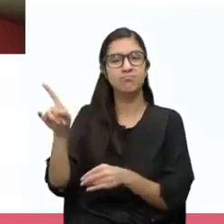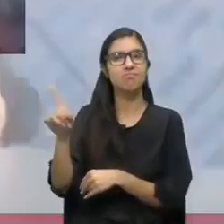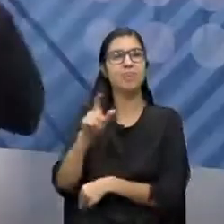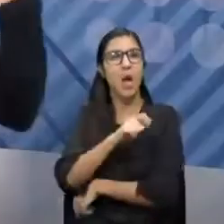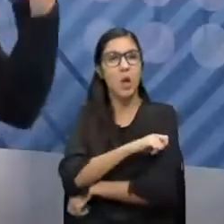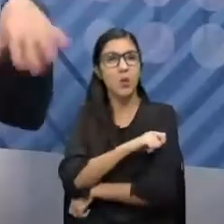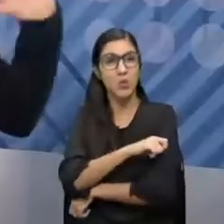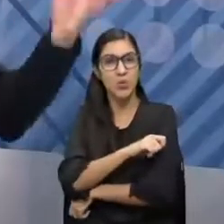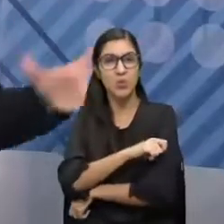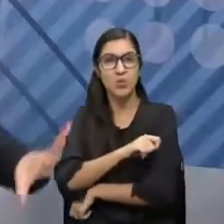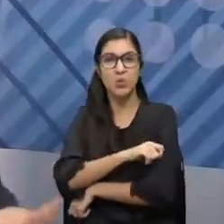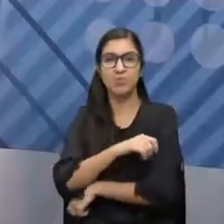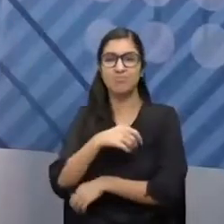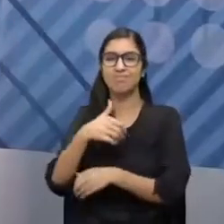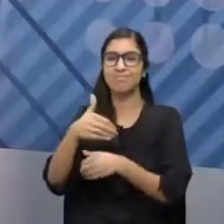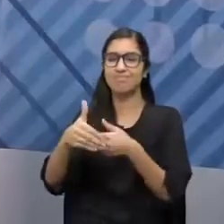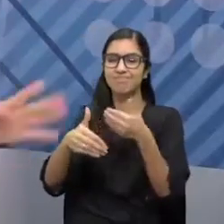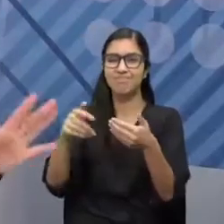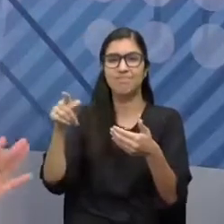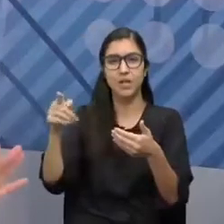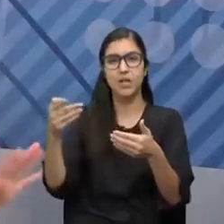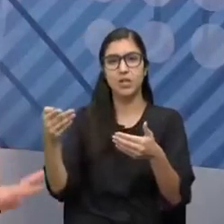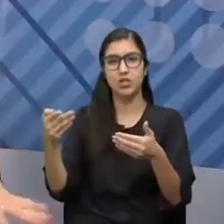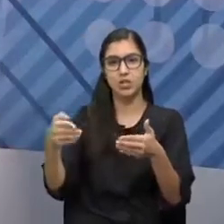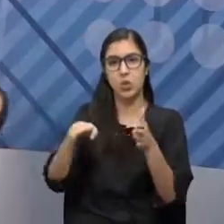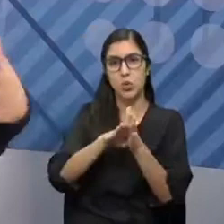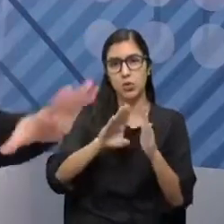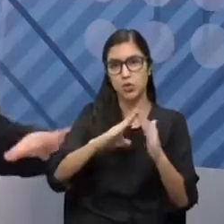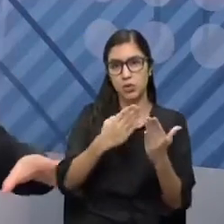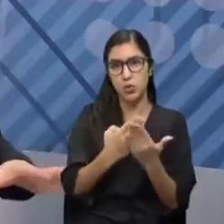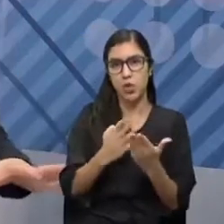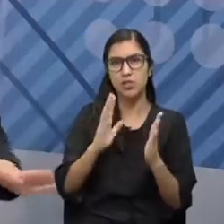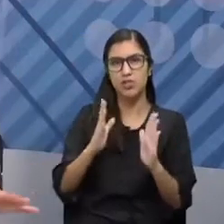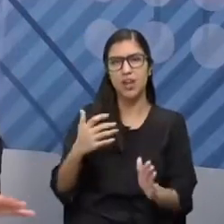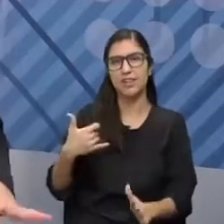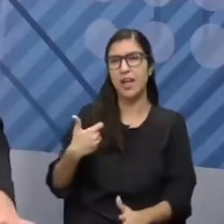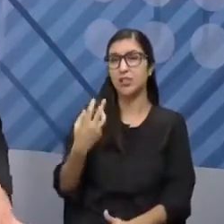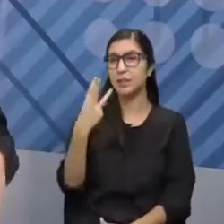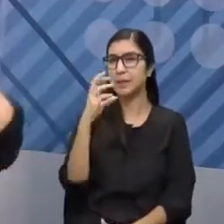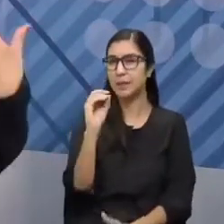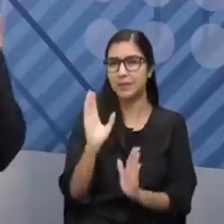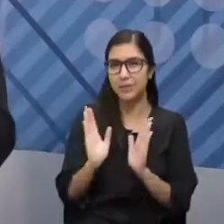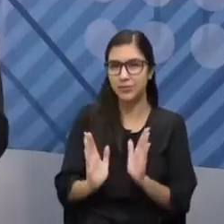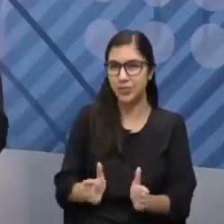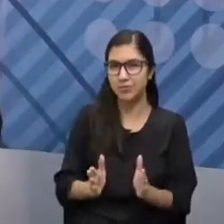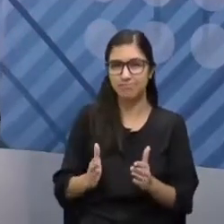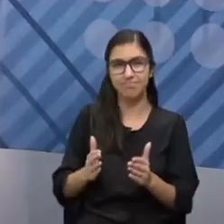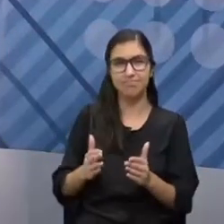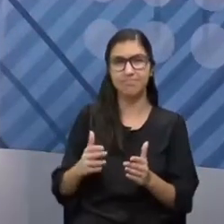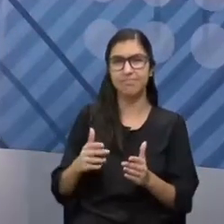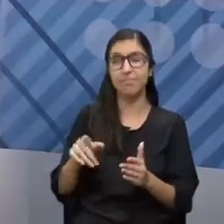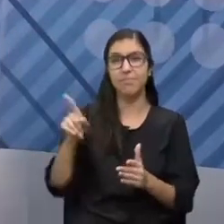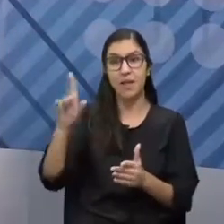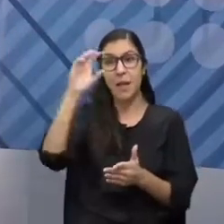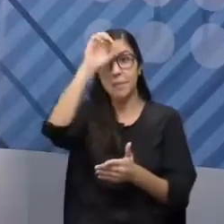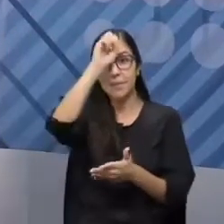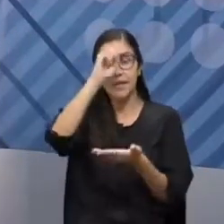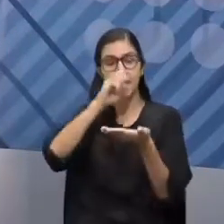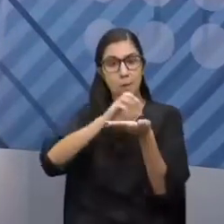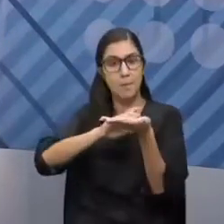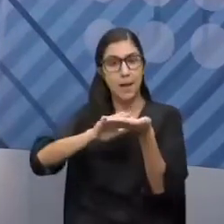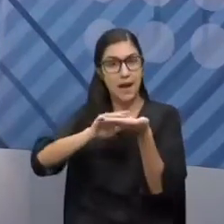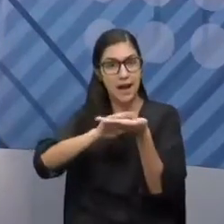que, tardiamente, ele veio para a escola já com mais de 30 anos e ele aprendeu o